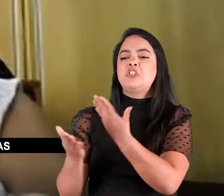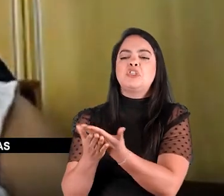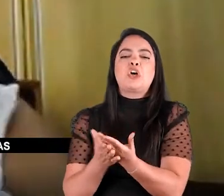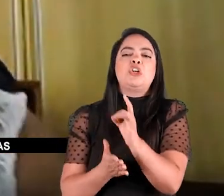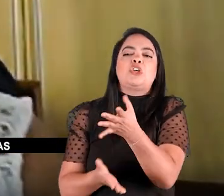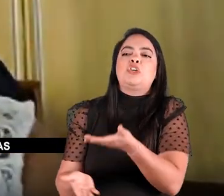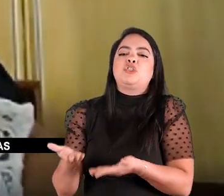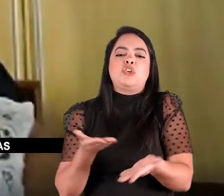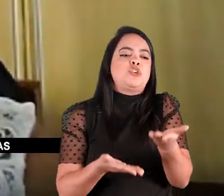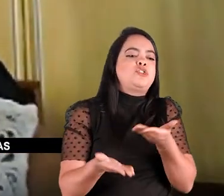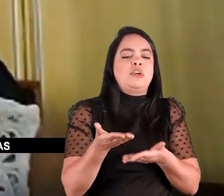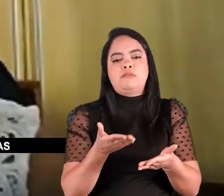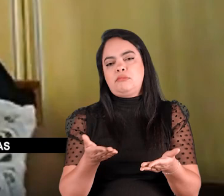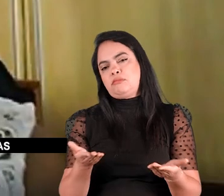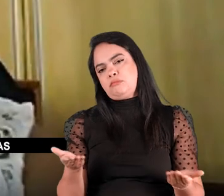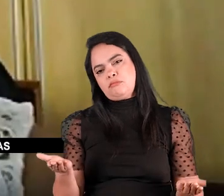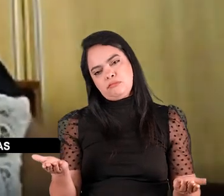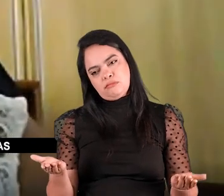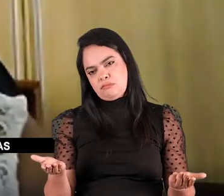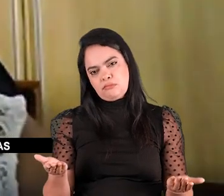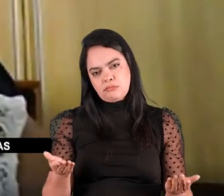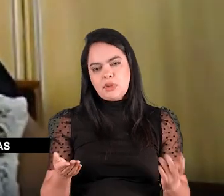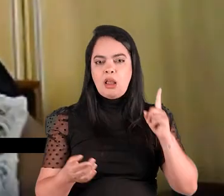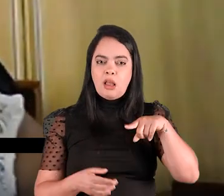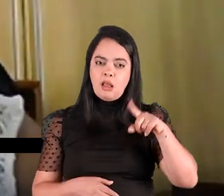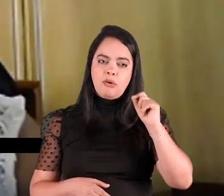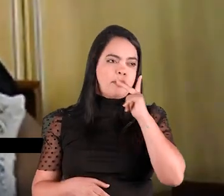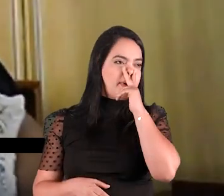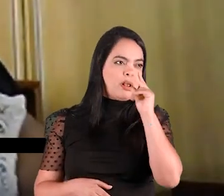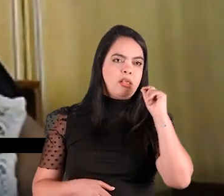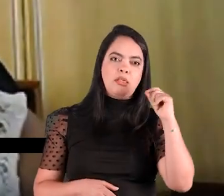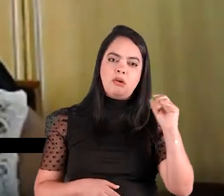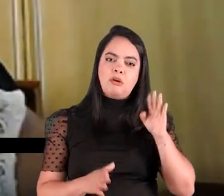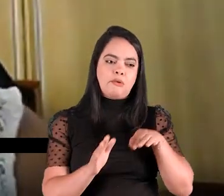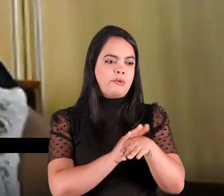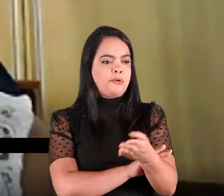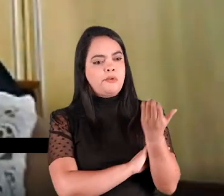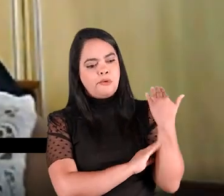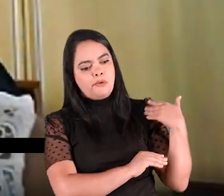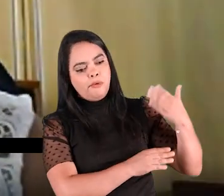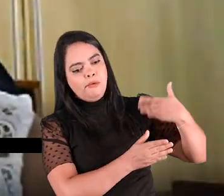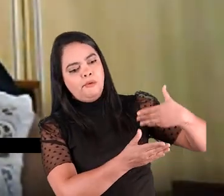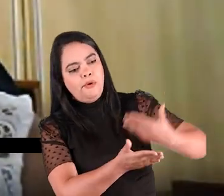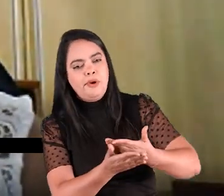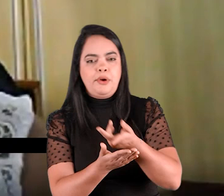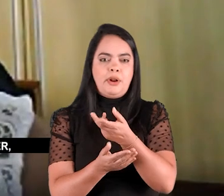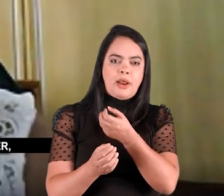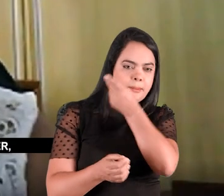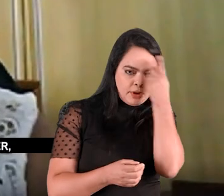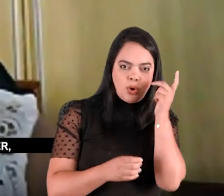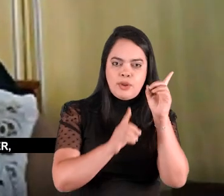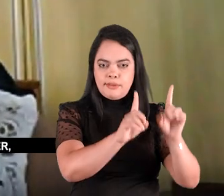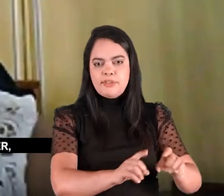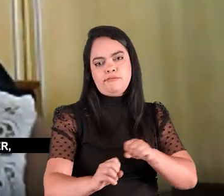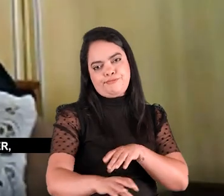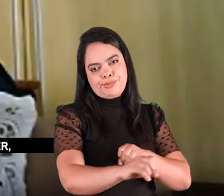Então, cheio desses, né, estereótipos e estigmas e tudo isso que veio carregando na educação da pessoa com deficiência. Então,